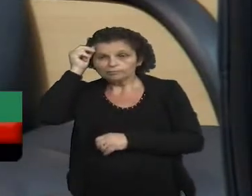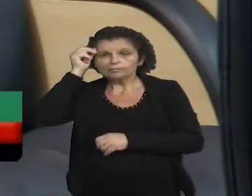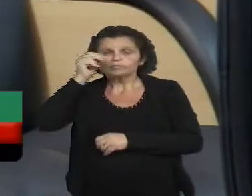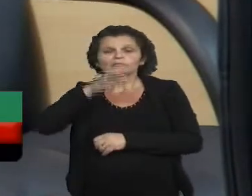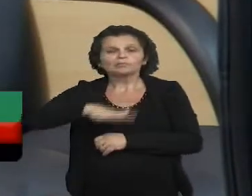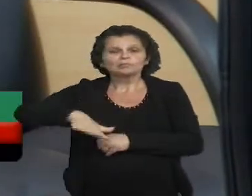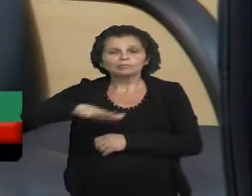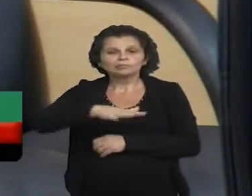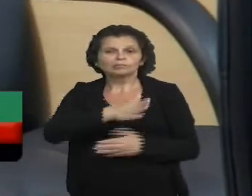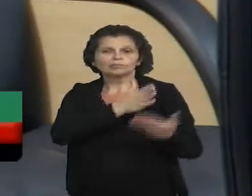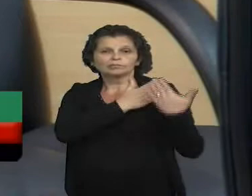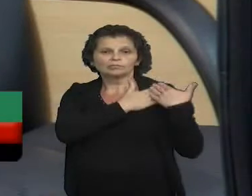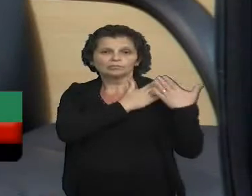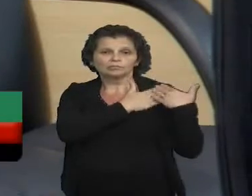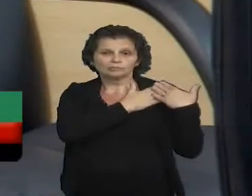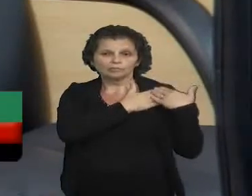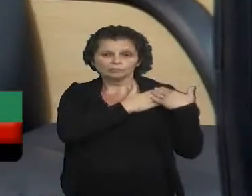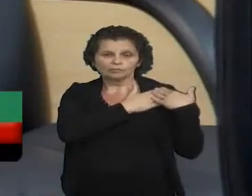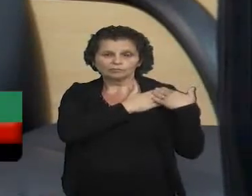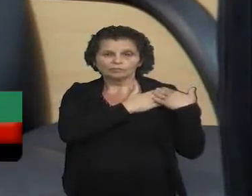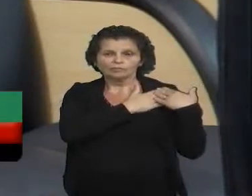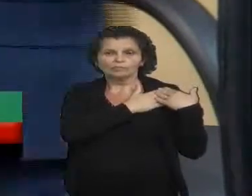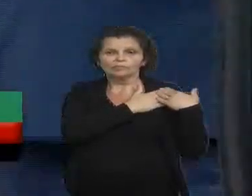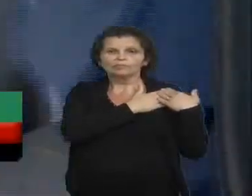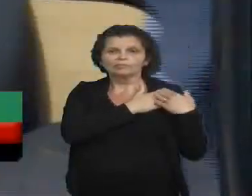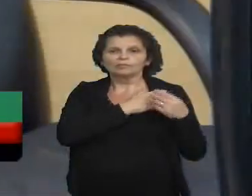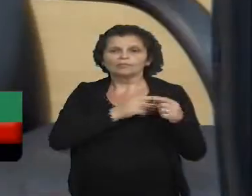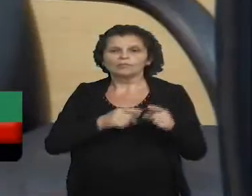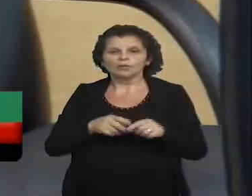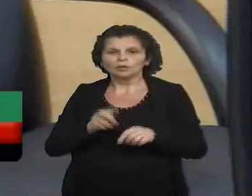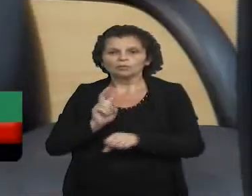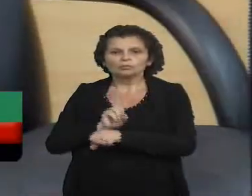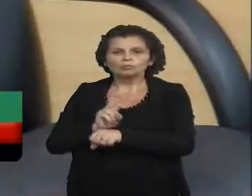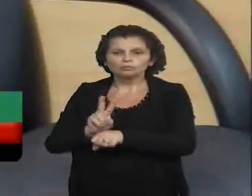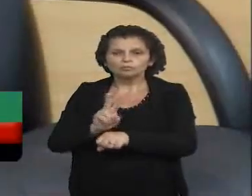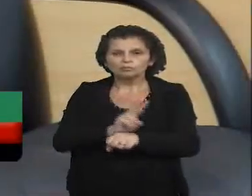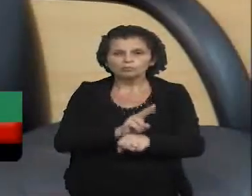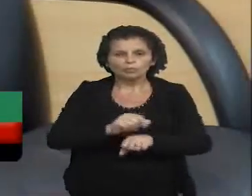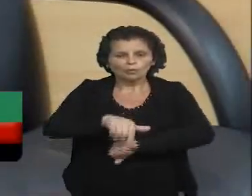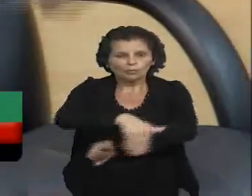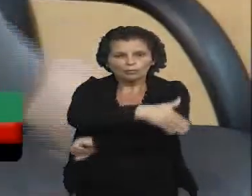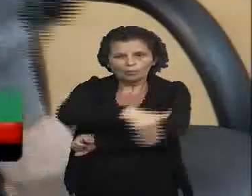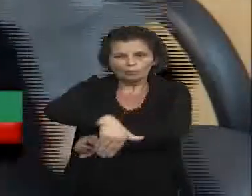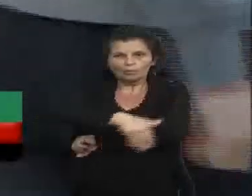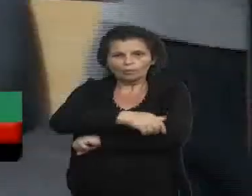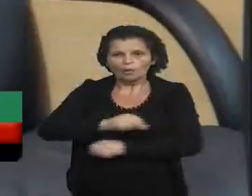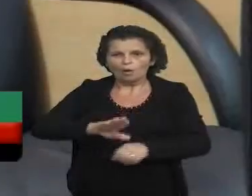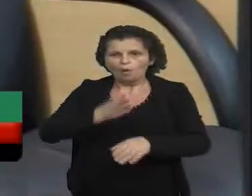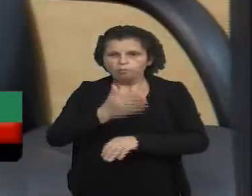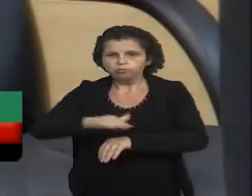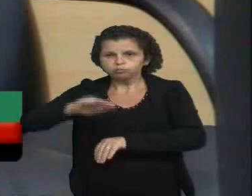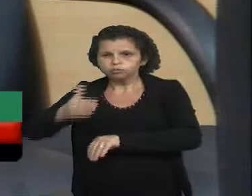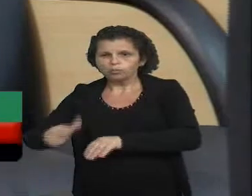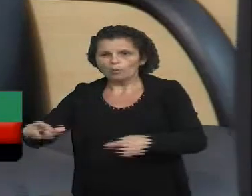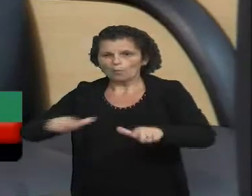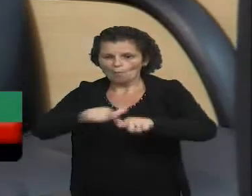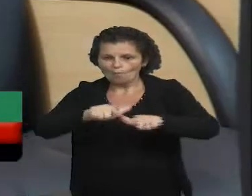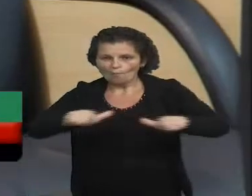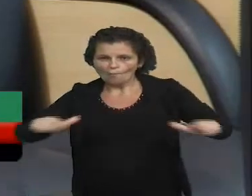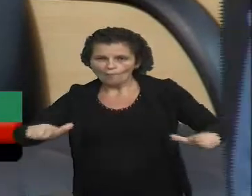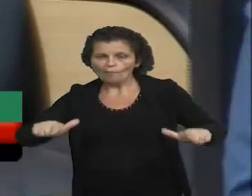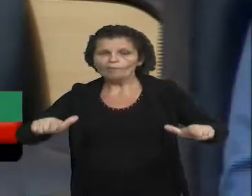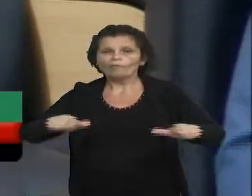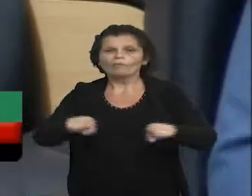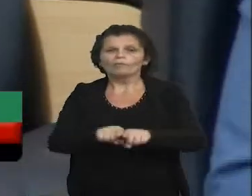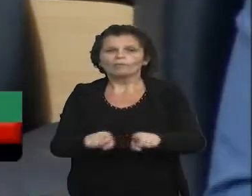para que determine ao setor competente de serviços e obras, reparo de pavimentação asfáltico, tapa-buraco na Zona Norte, a rua